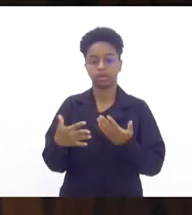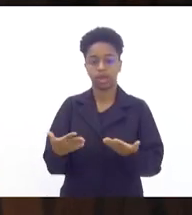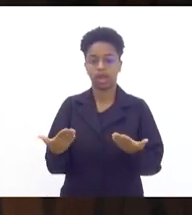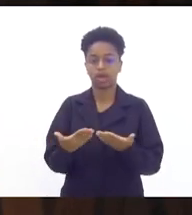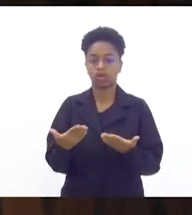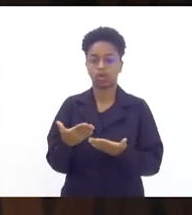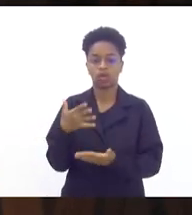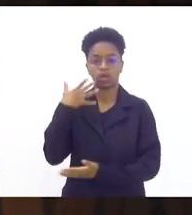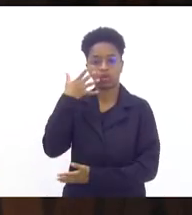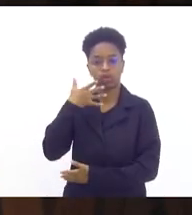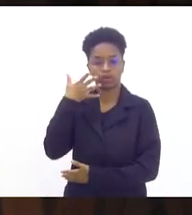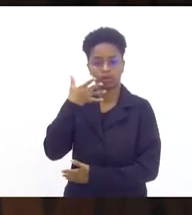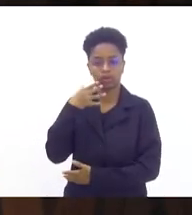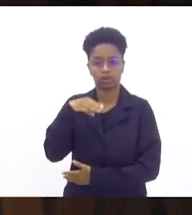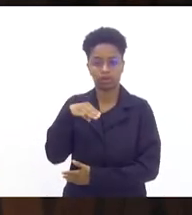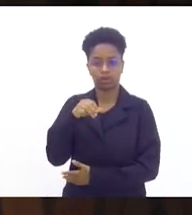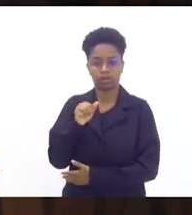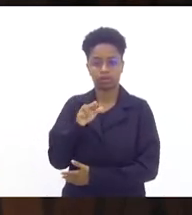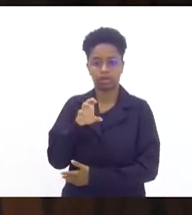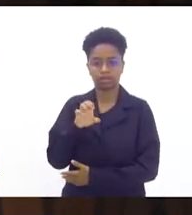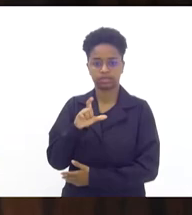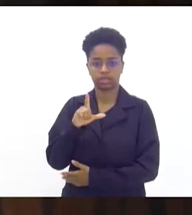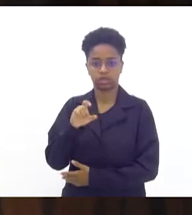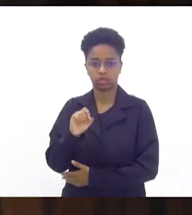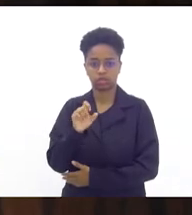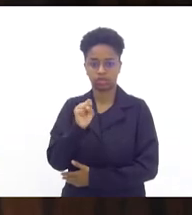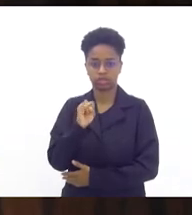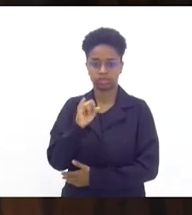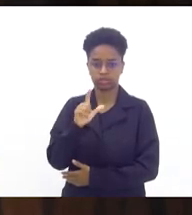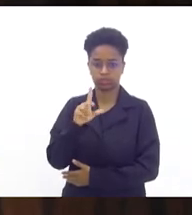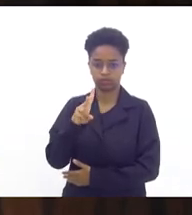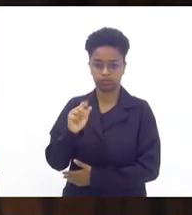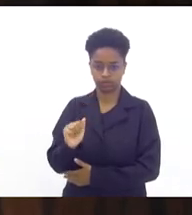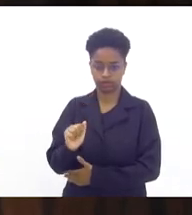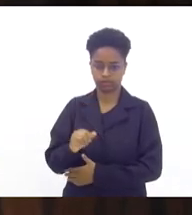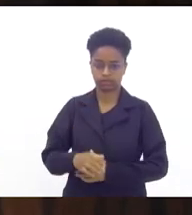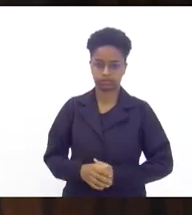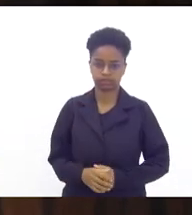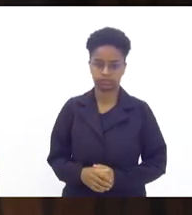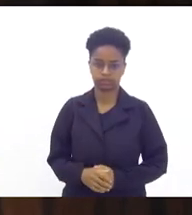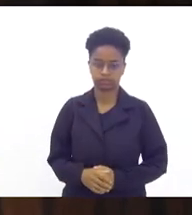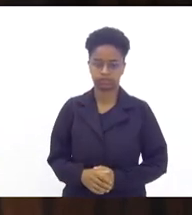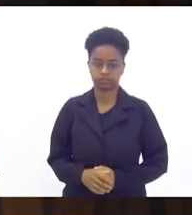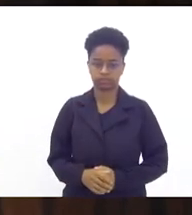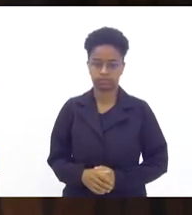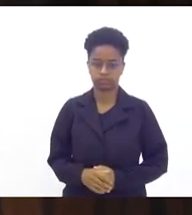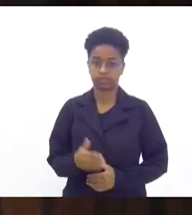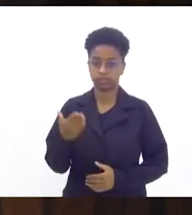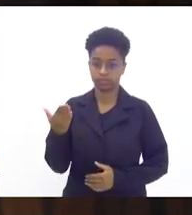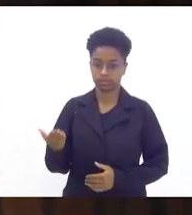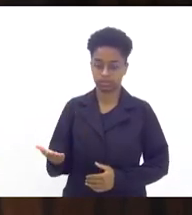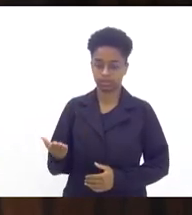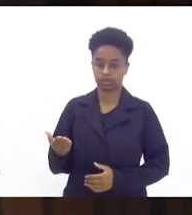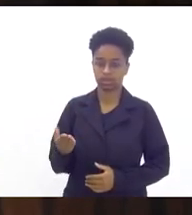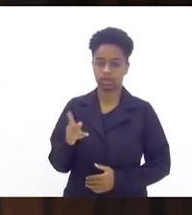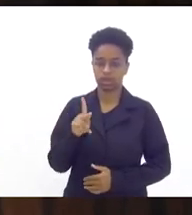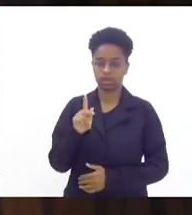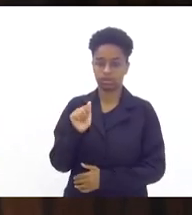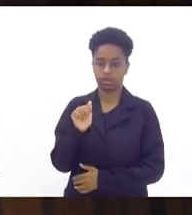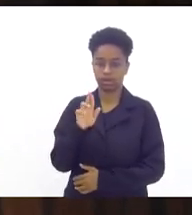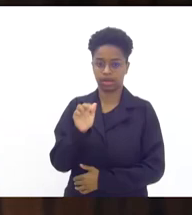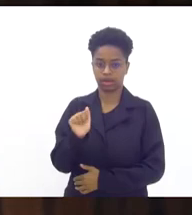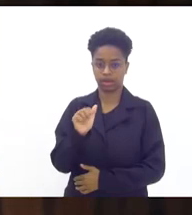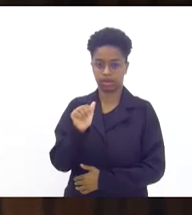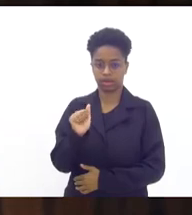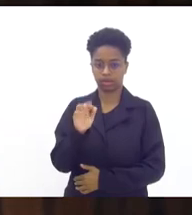o Marcelo Silva Cardoso Marcelo é para atleta é